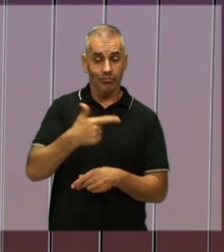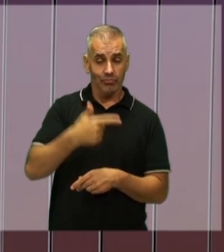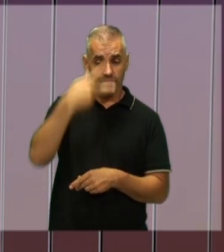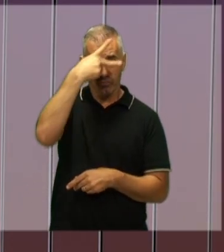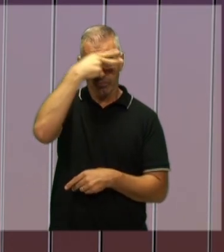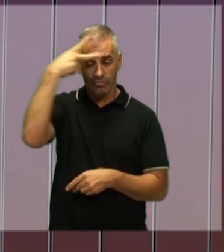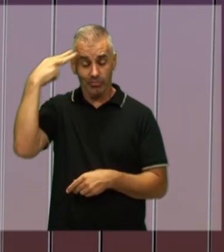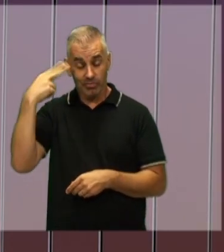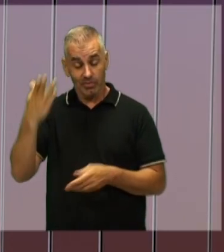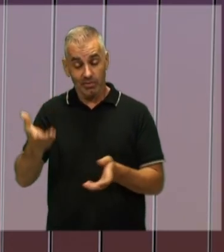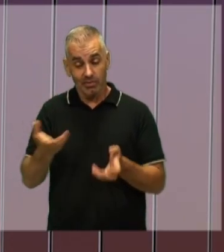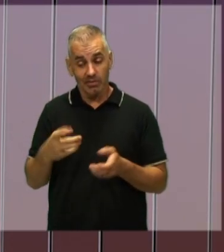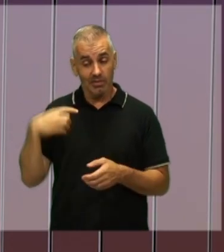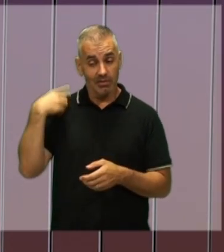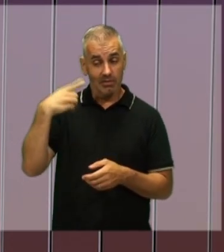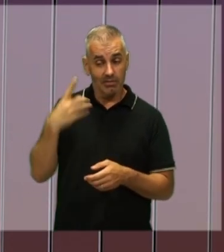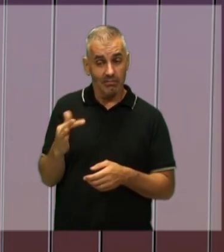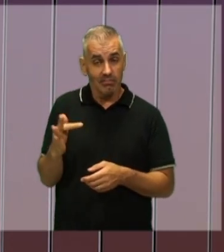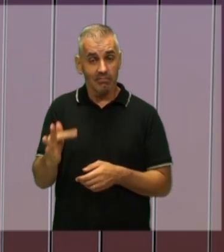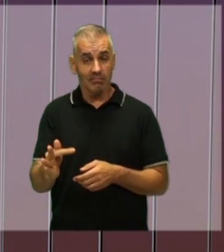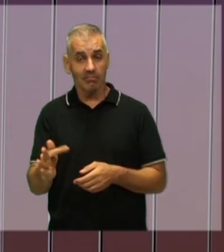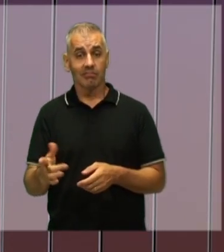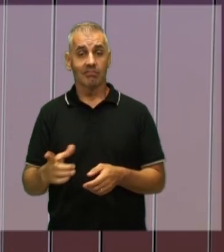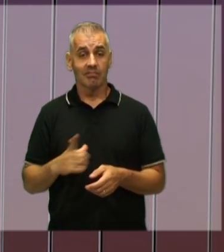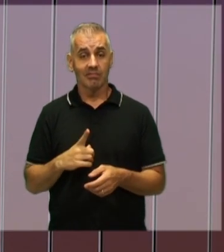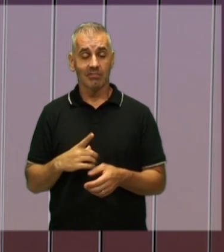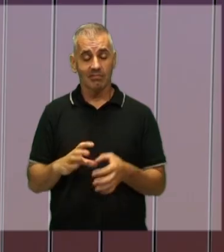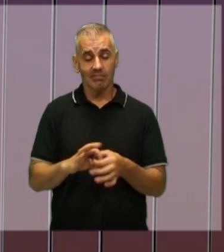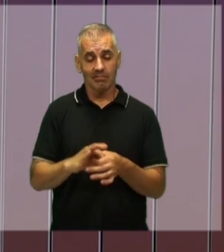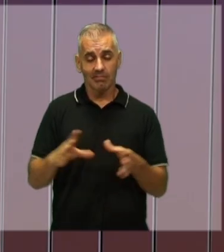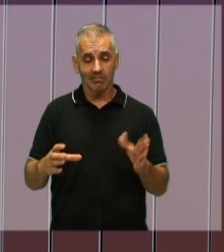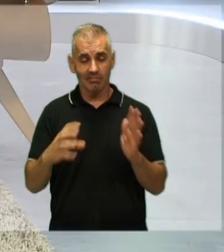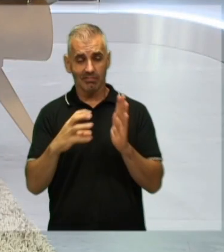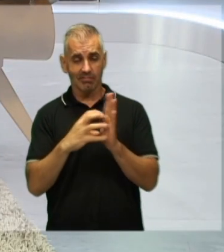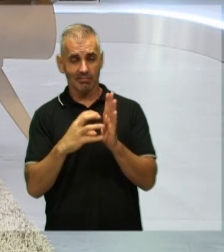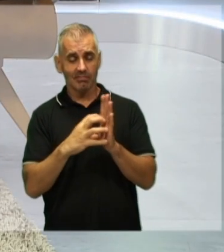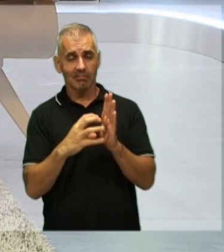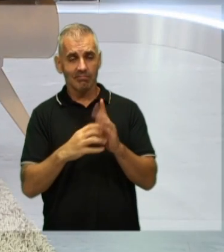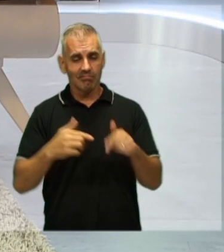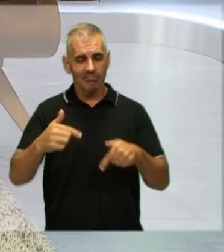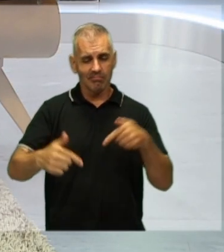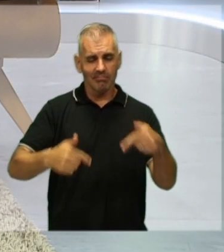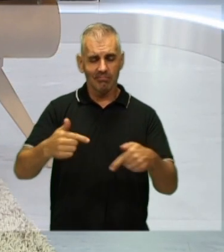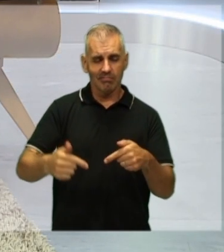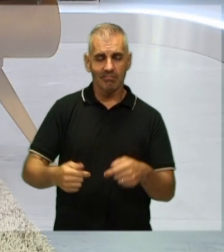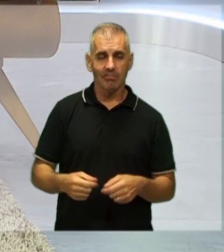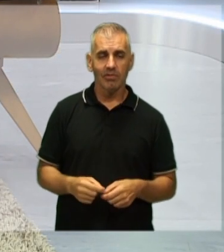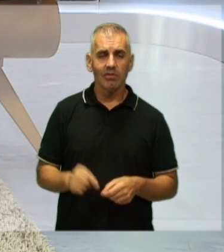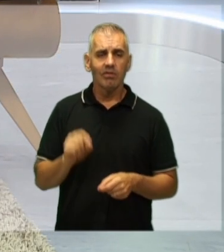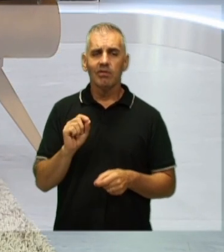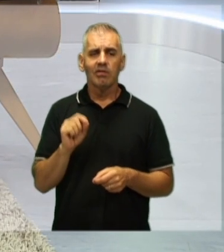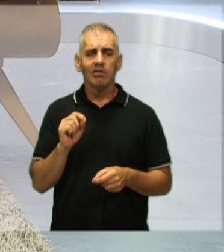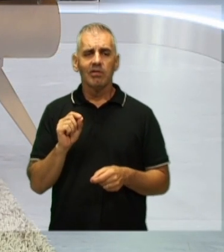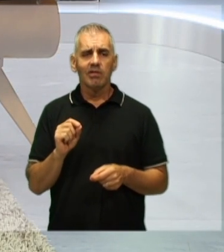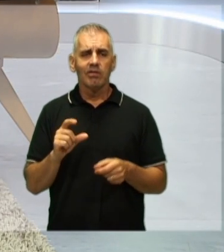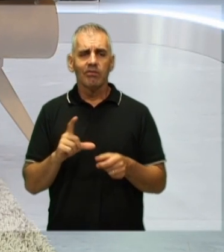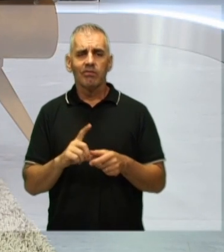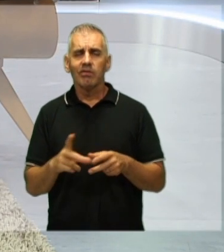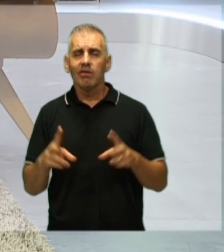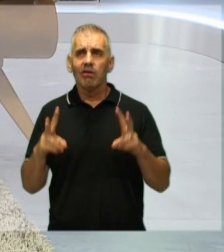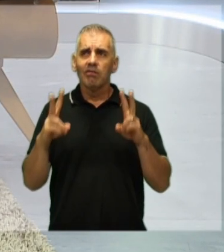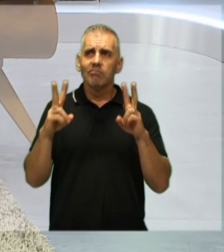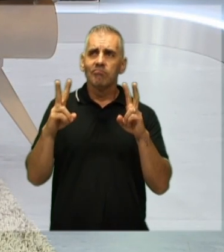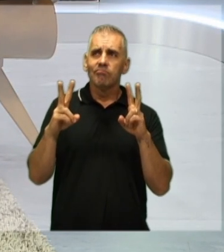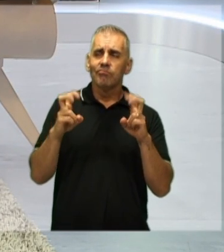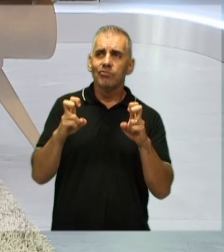Então, as expectativas são bem boas, Maurício. Estou à disposição aí do partido para trabalhar. E qual a repercussão desse pleito em